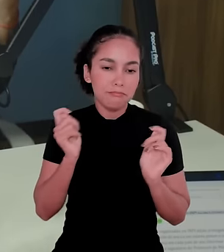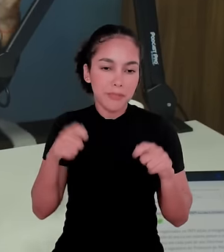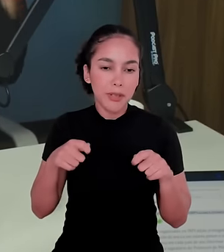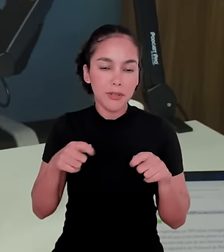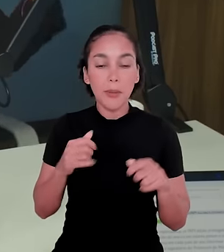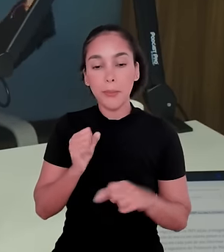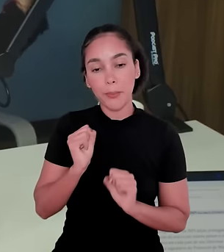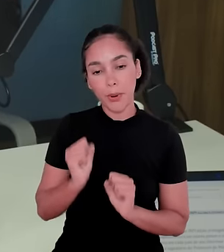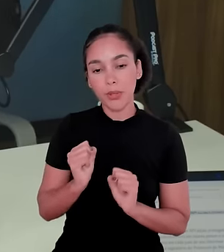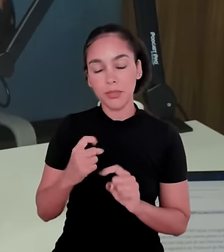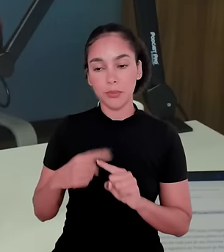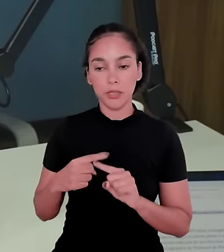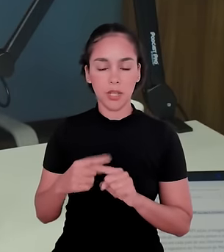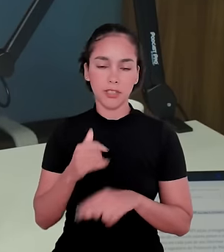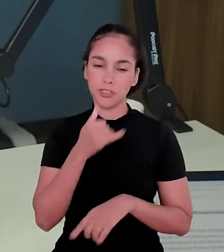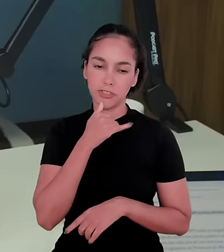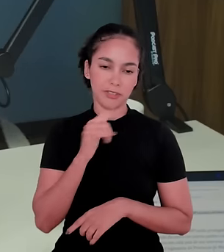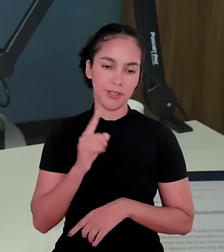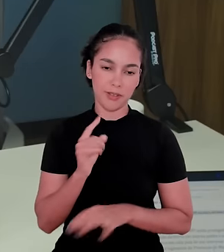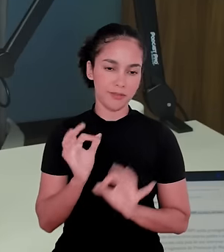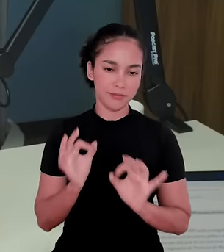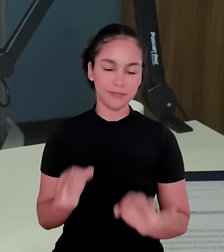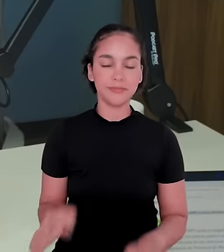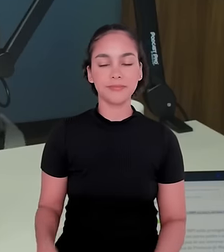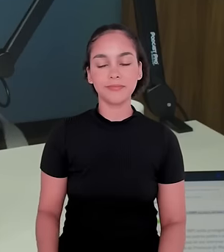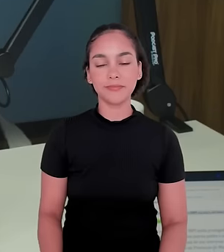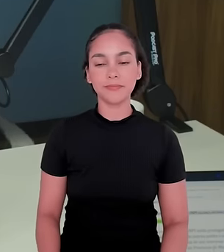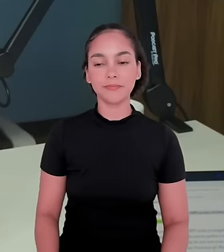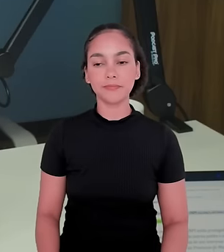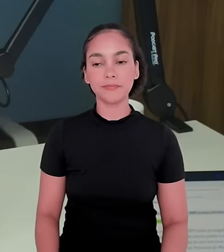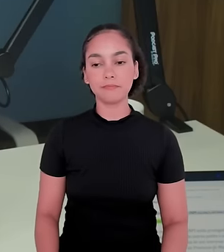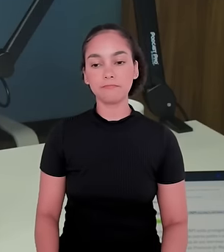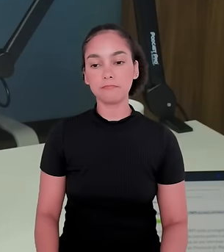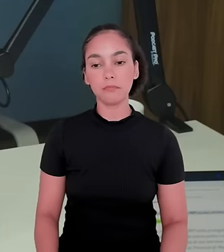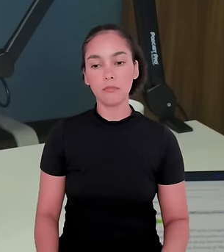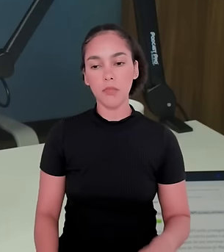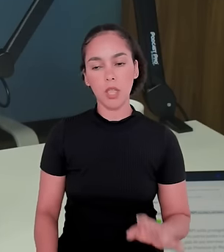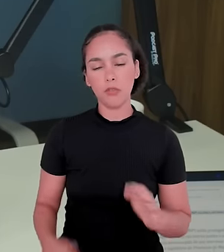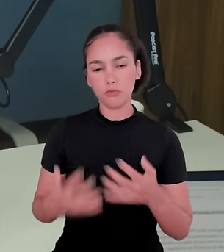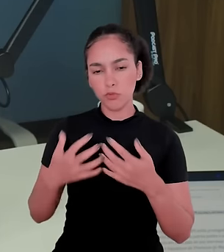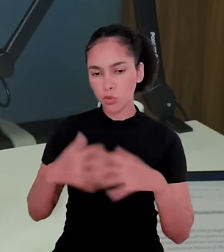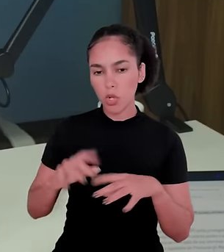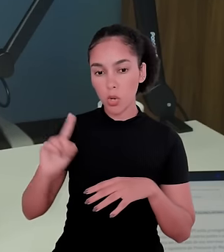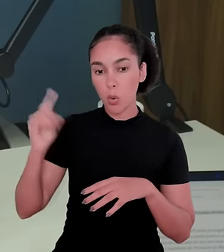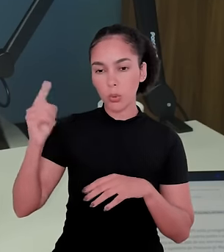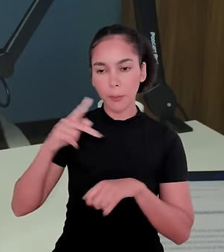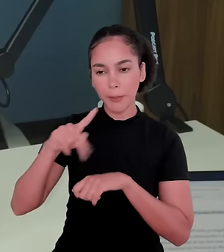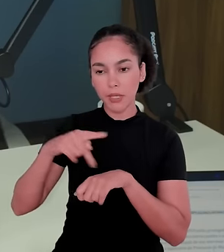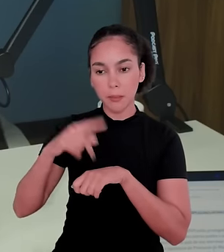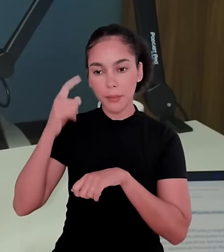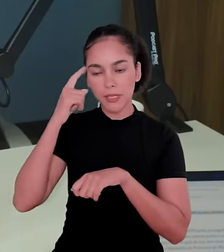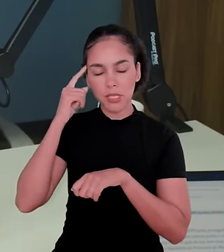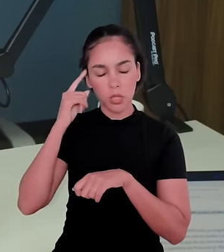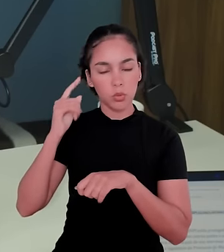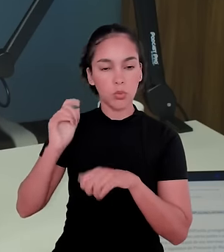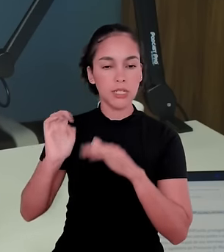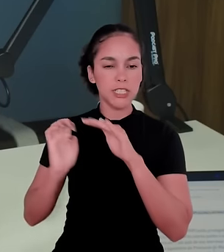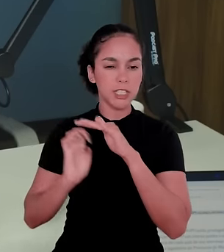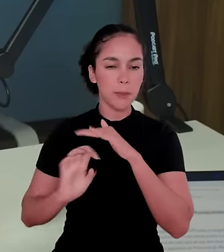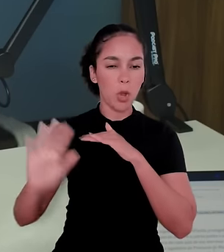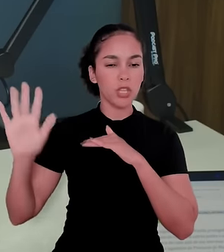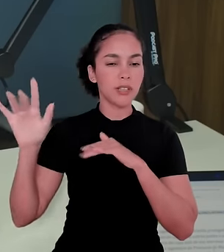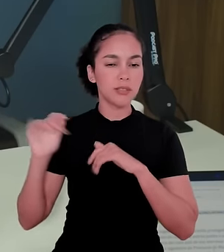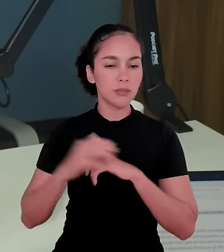do setor diferente não tem o nome pode registrar É isso aí e e funciona em outro país pensando agora em exportação essas coisas NPI como é que é